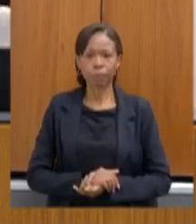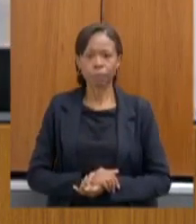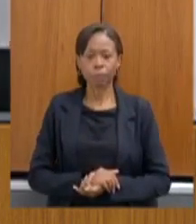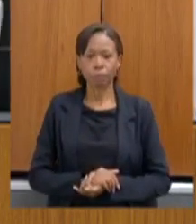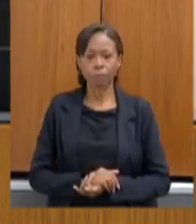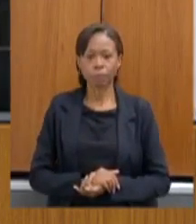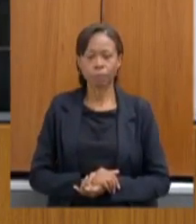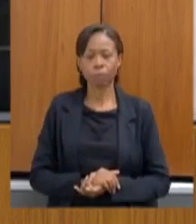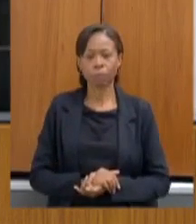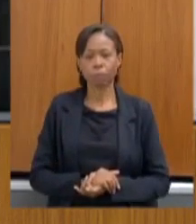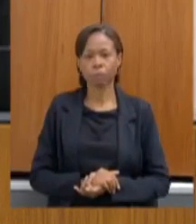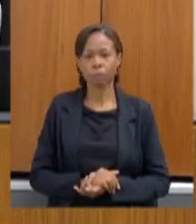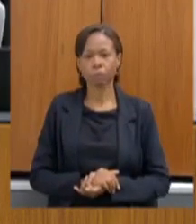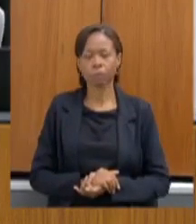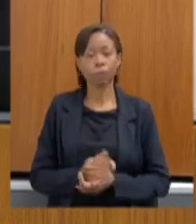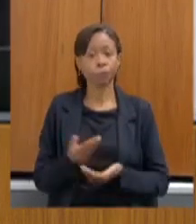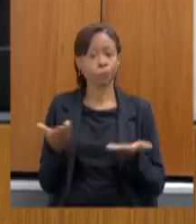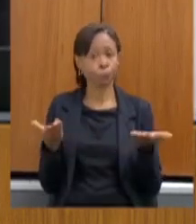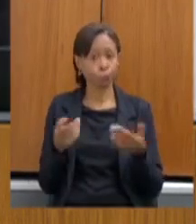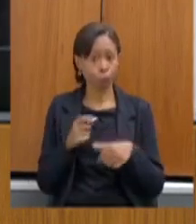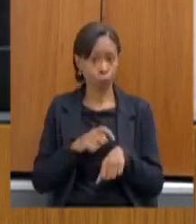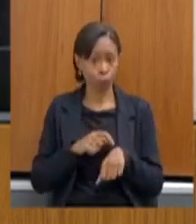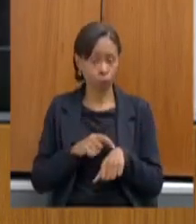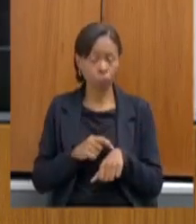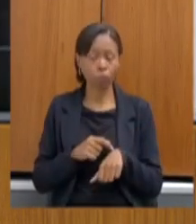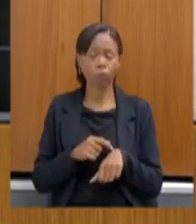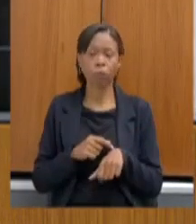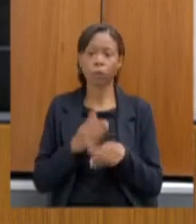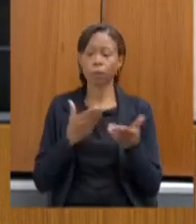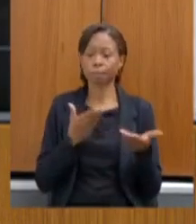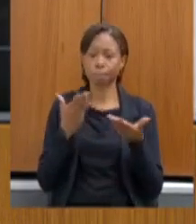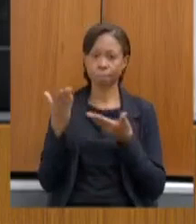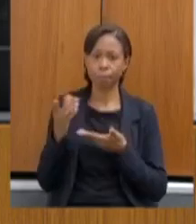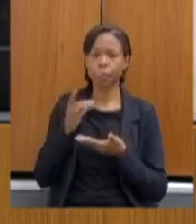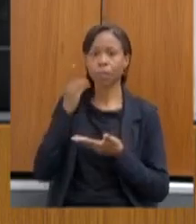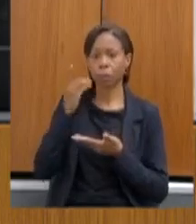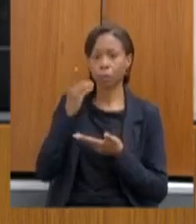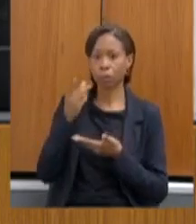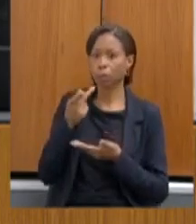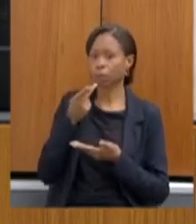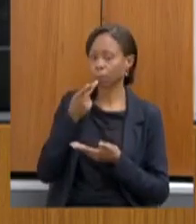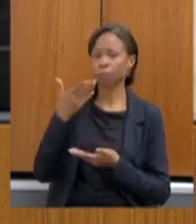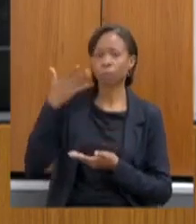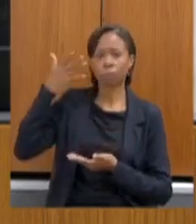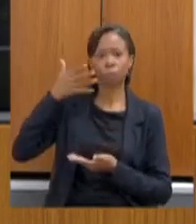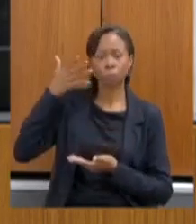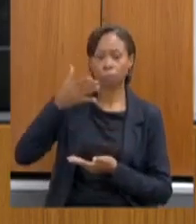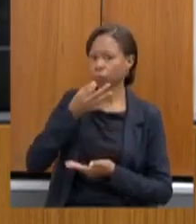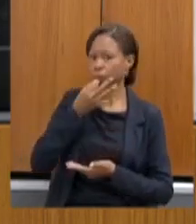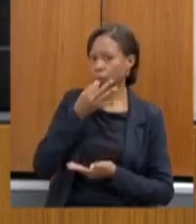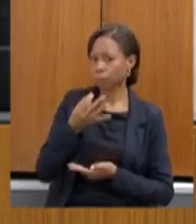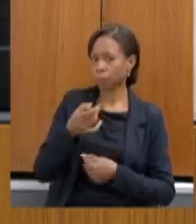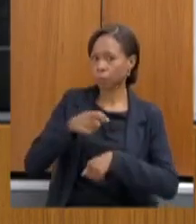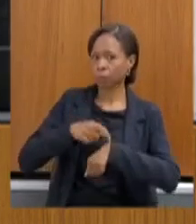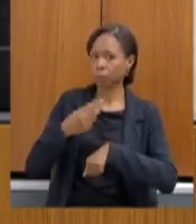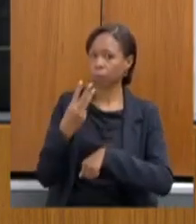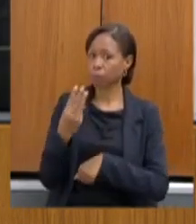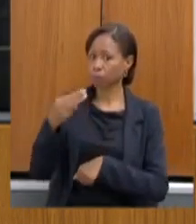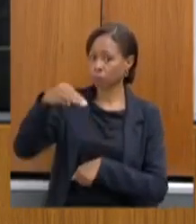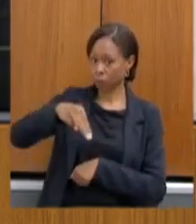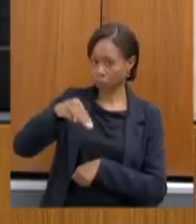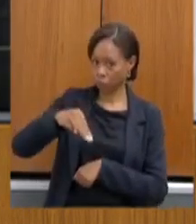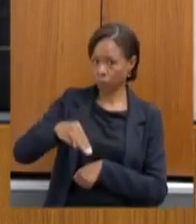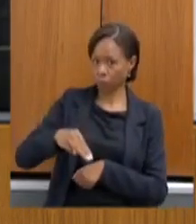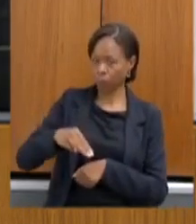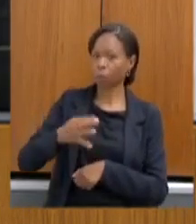É nesse momento a presidência passar a palavra as deputadas e os deputados inscritos que disporão de até três minutos